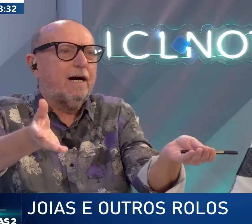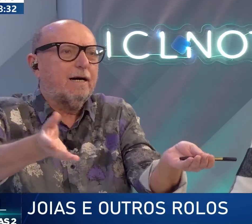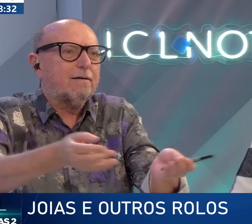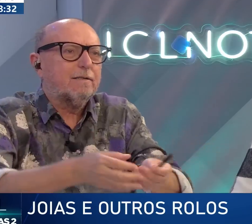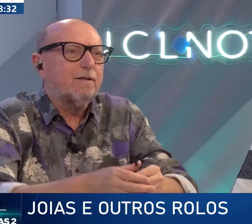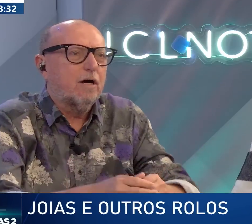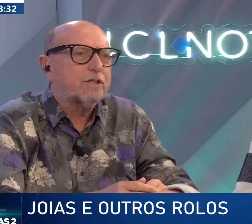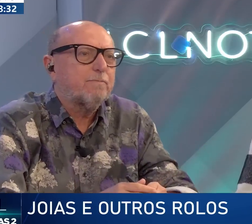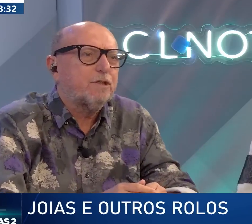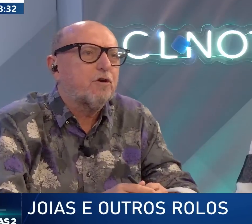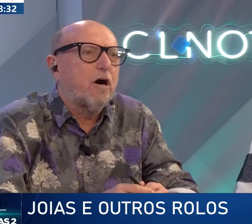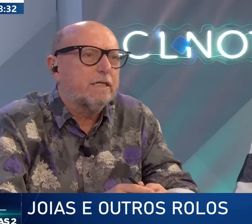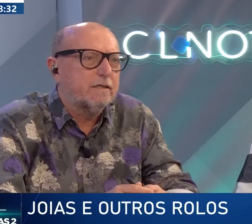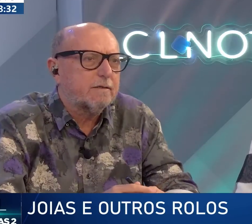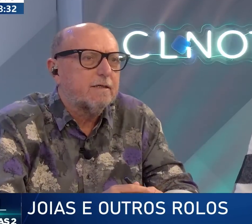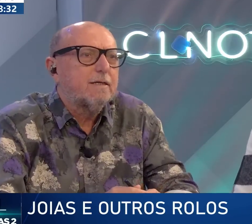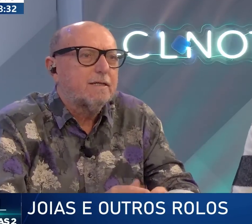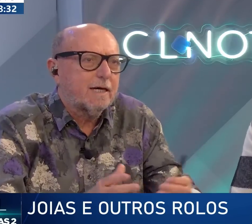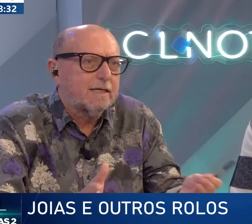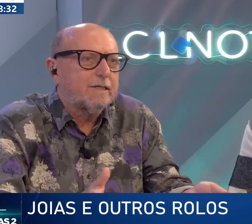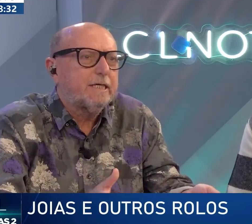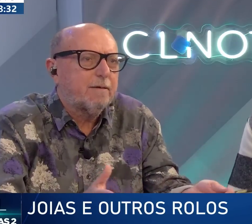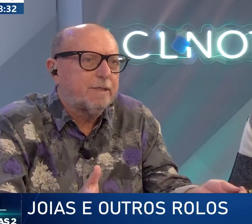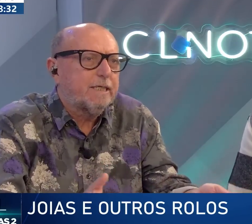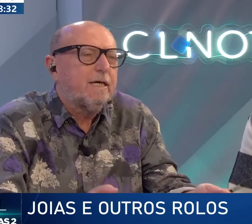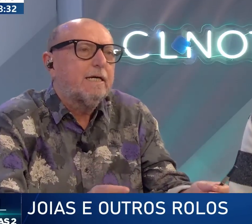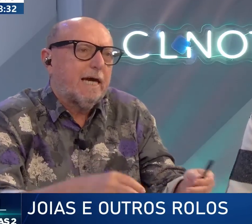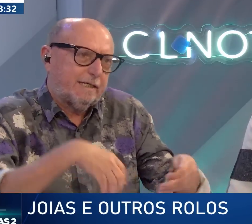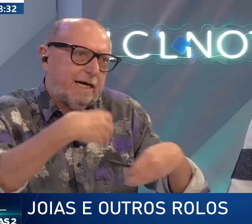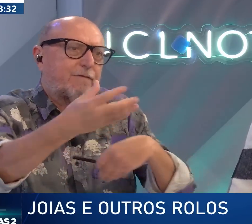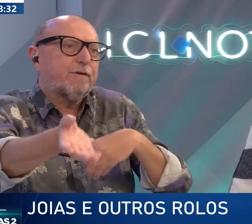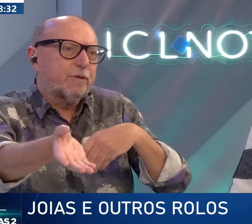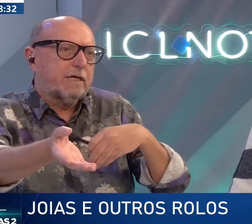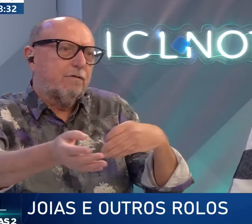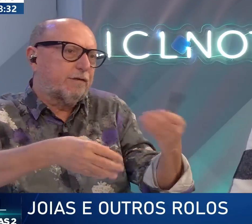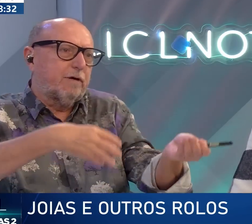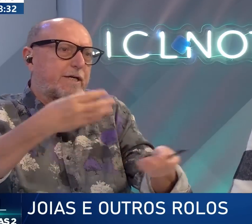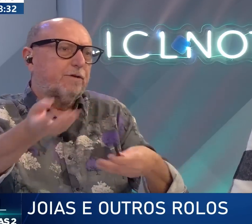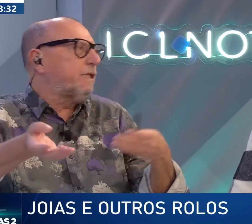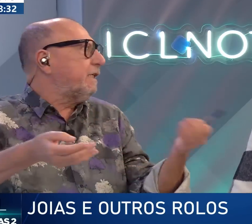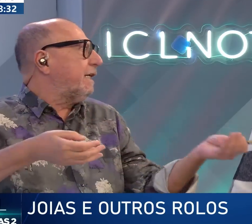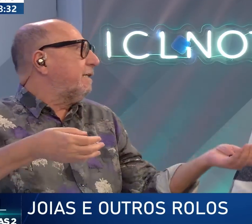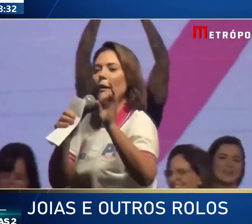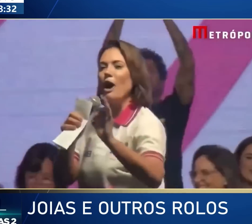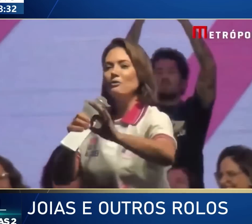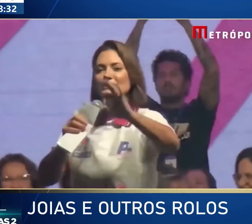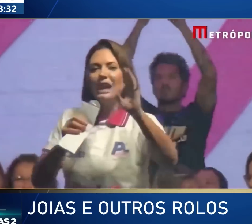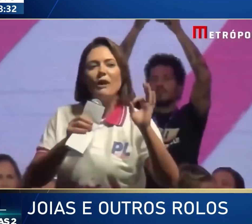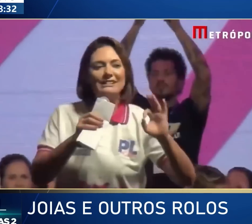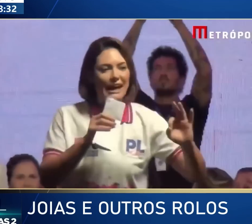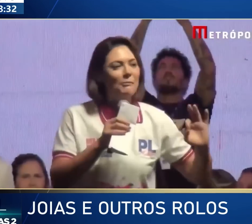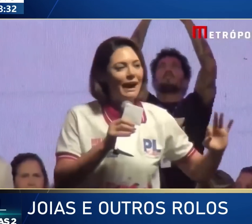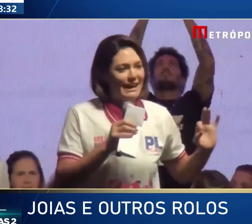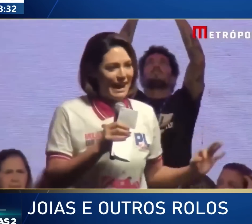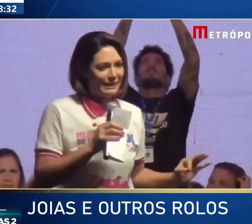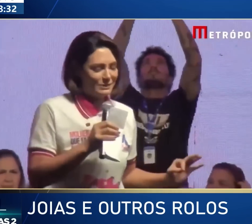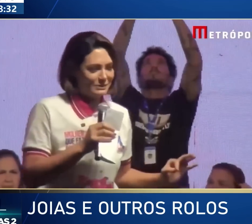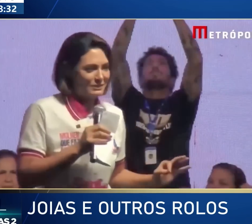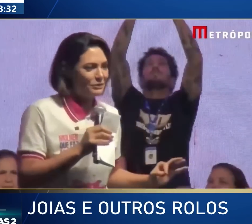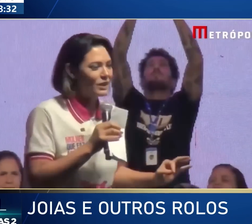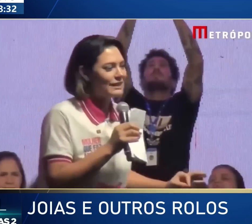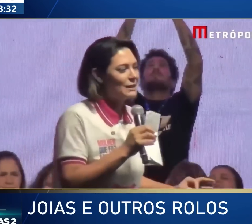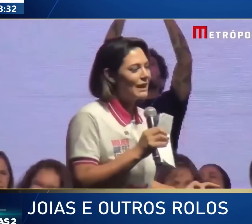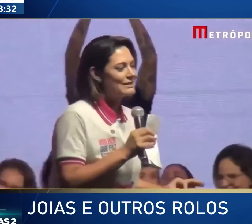da loja Mi Joia, que ela iria abrir, que aí a figura usou a ironia ali para...